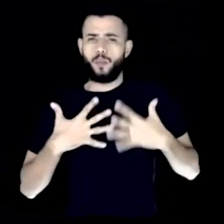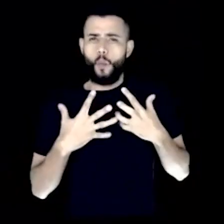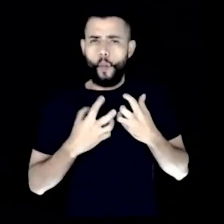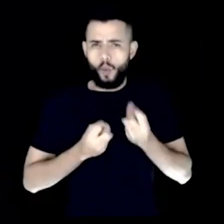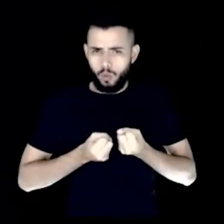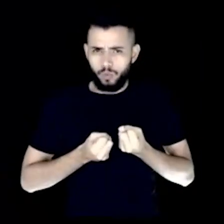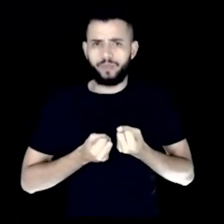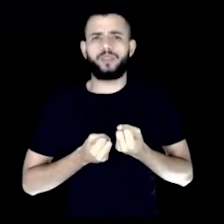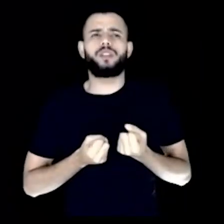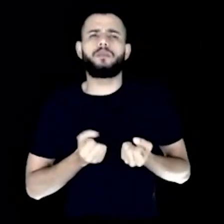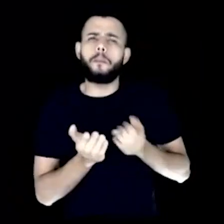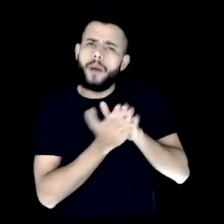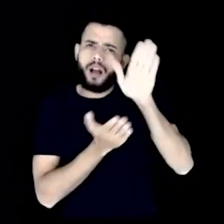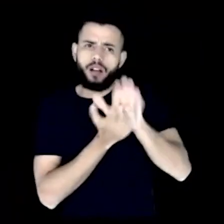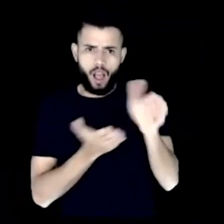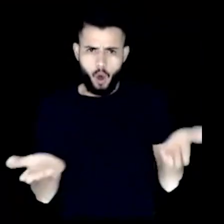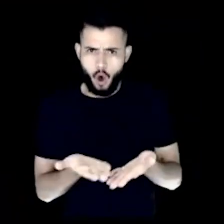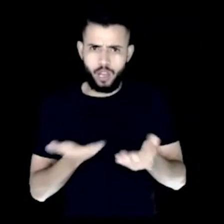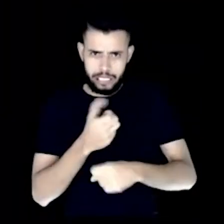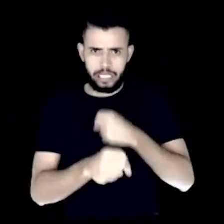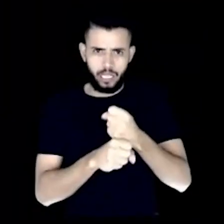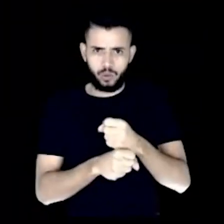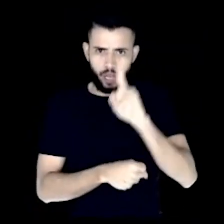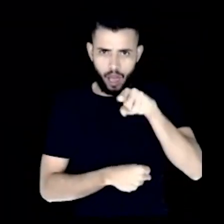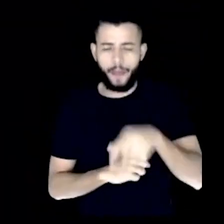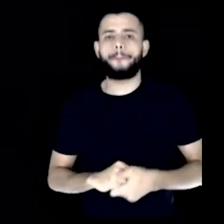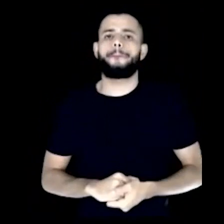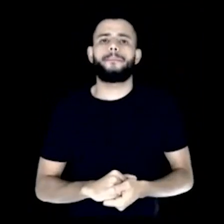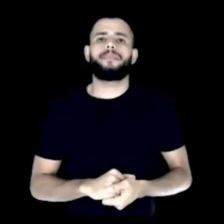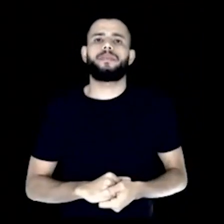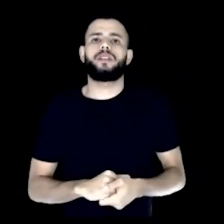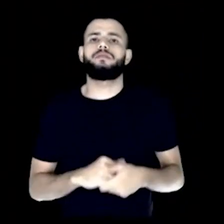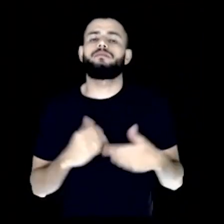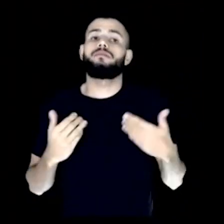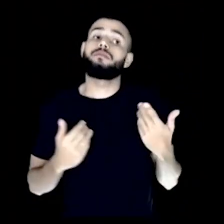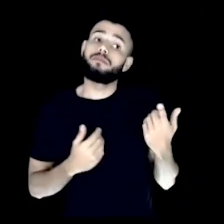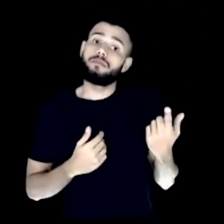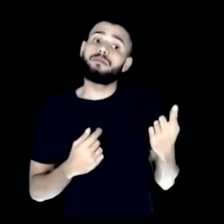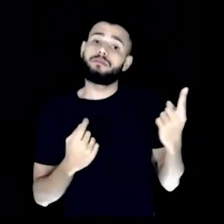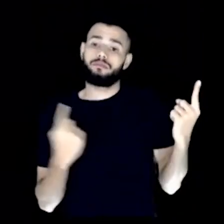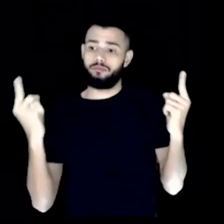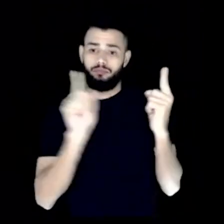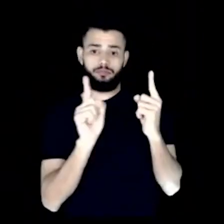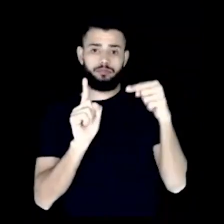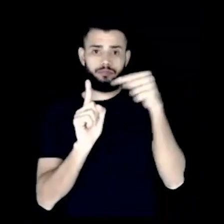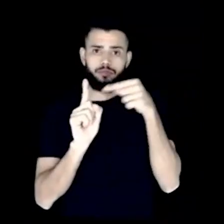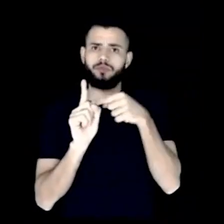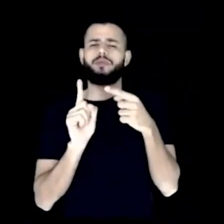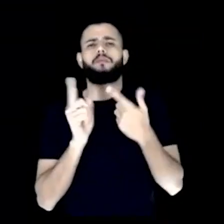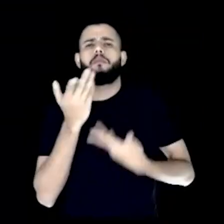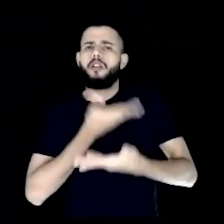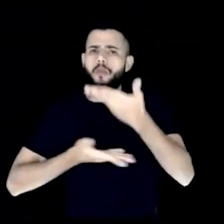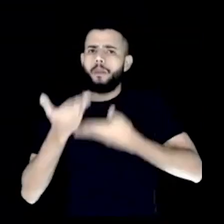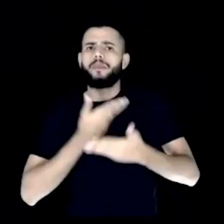Secos, que saiu esse ano, né, Luísa? Saiu esse ano. E para fazer par, montar a